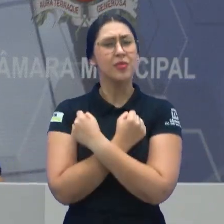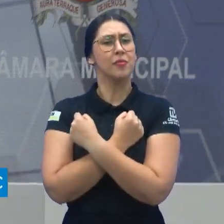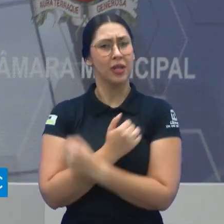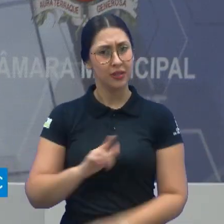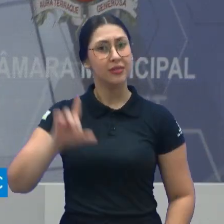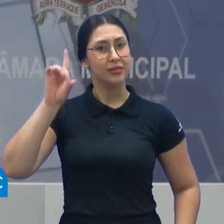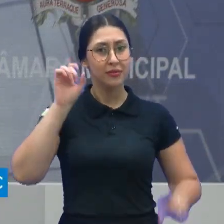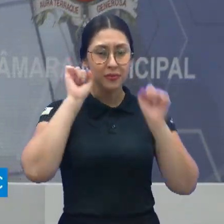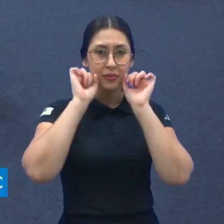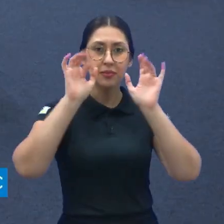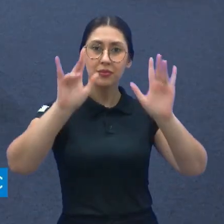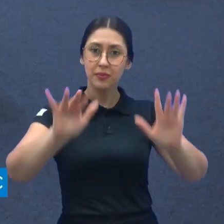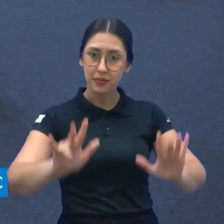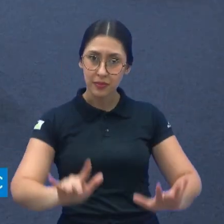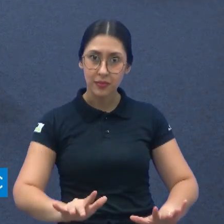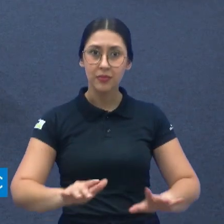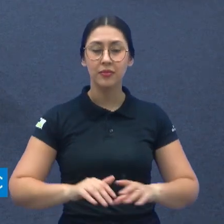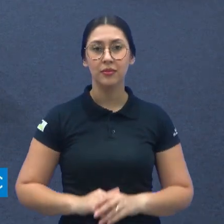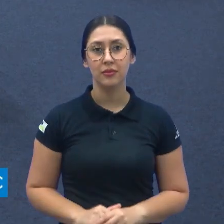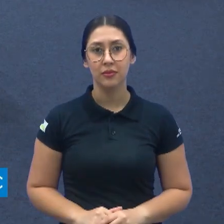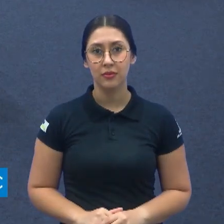abençoe.